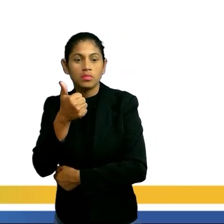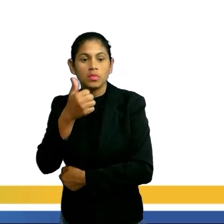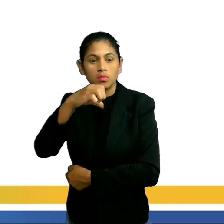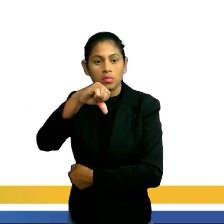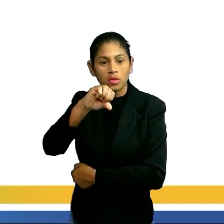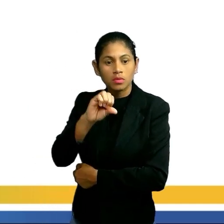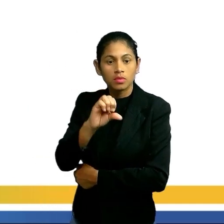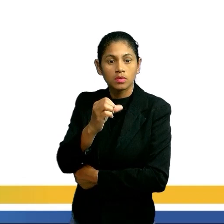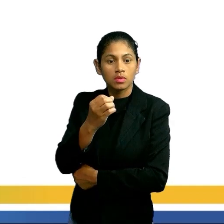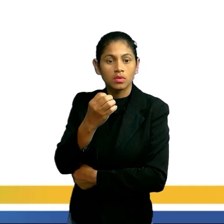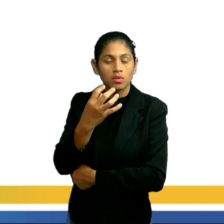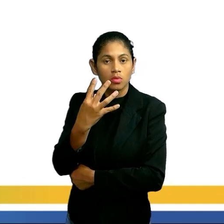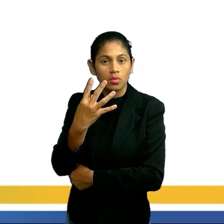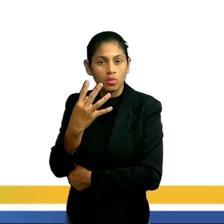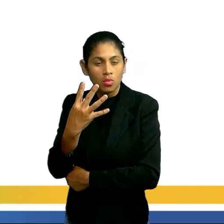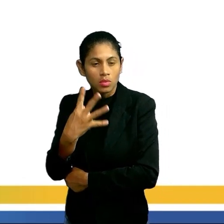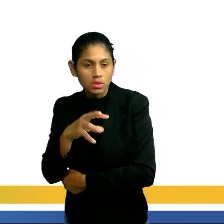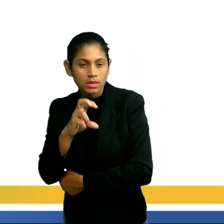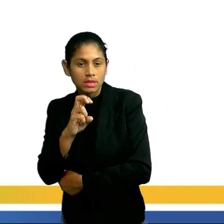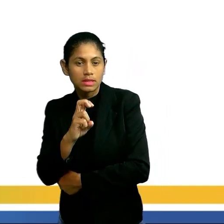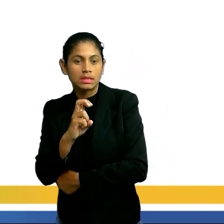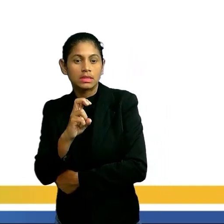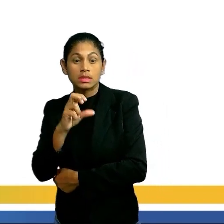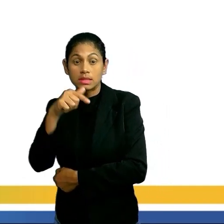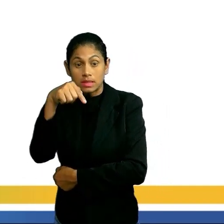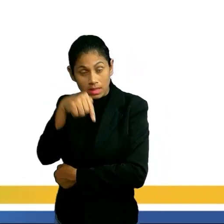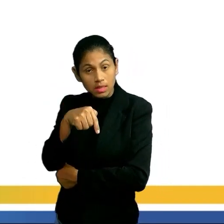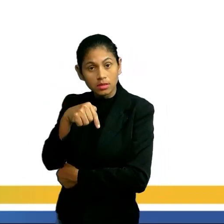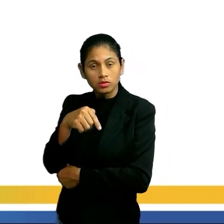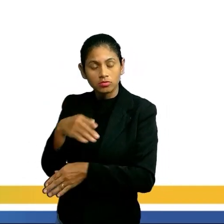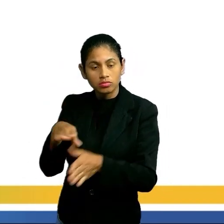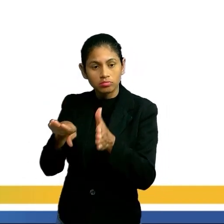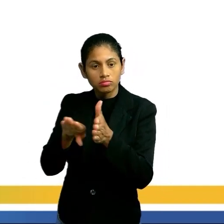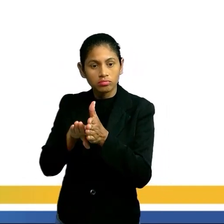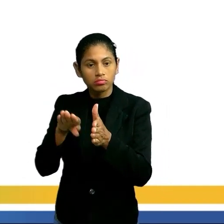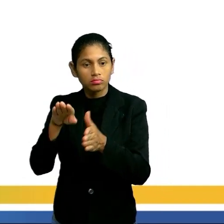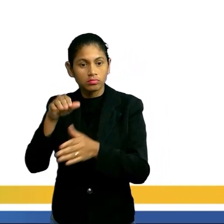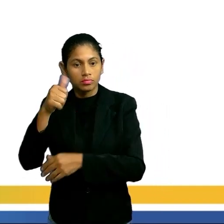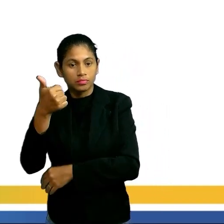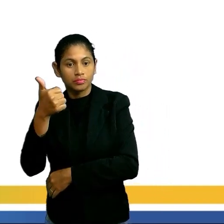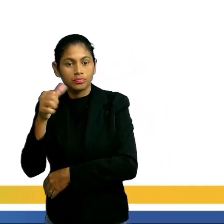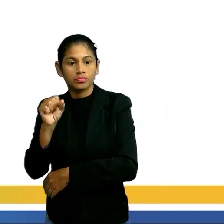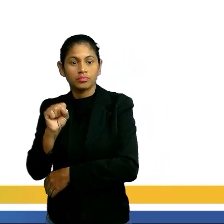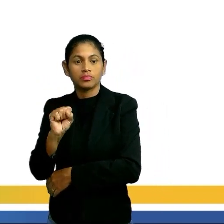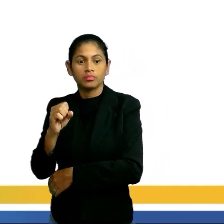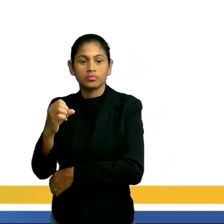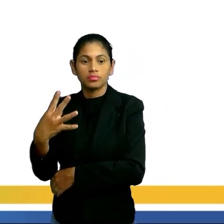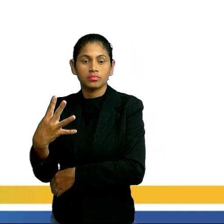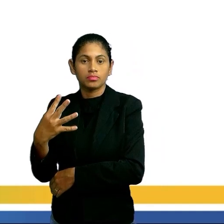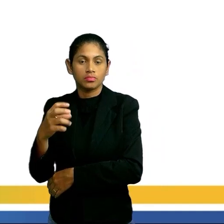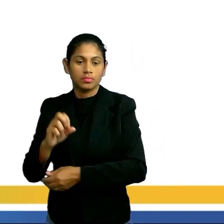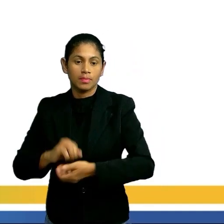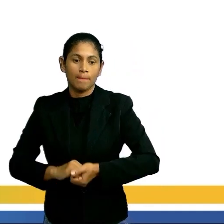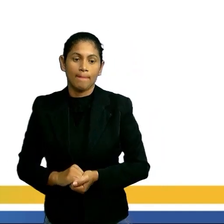era Vargas todinha completa, e o período da ditadura militar, de 1964